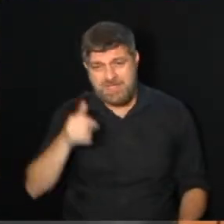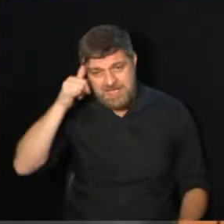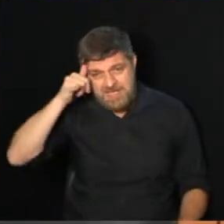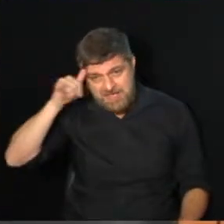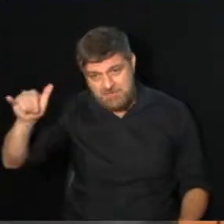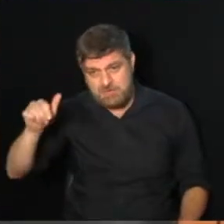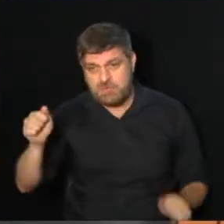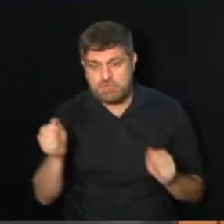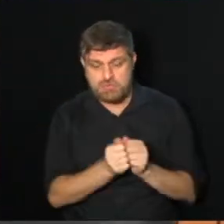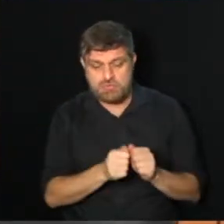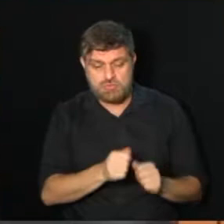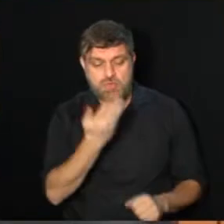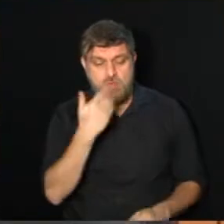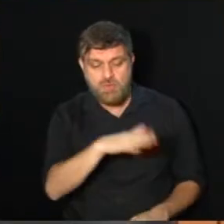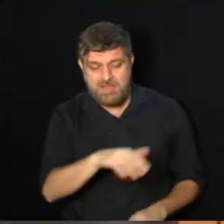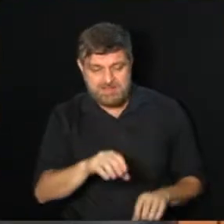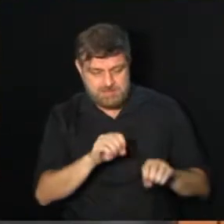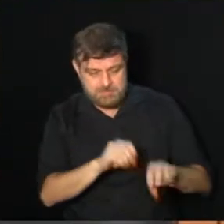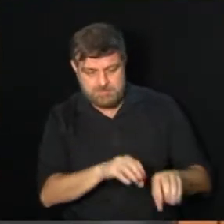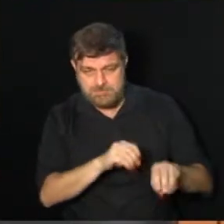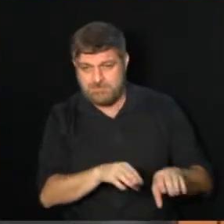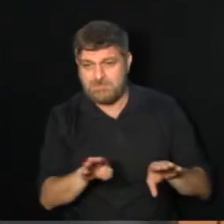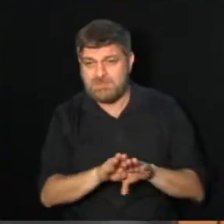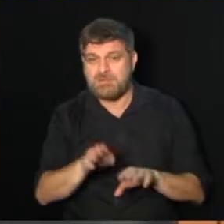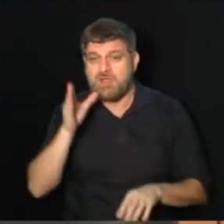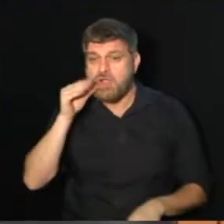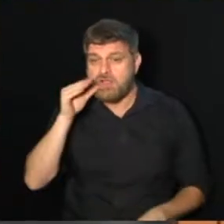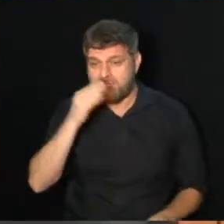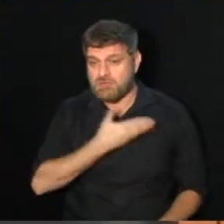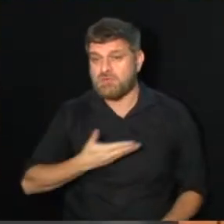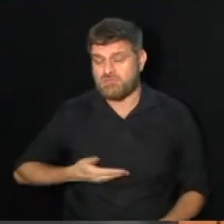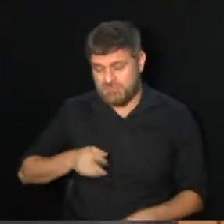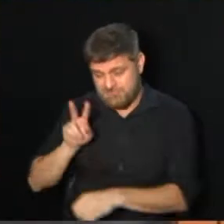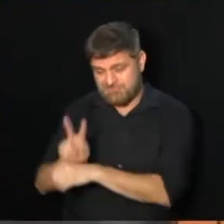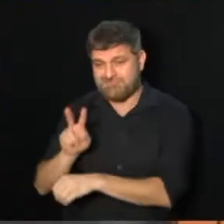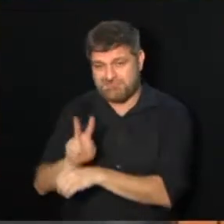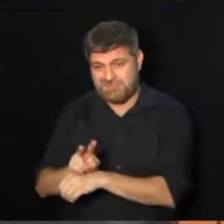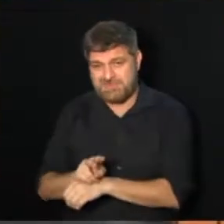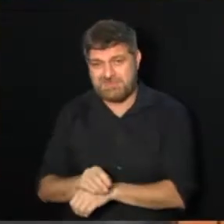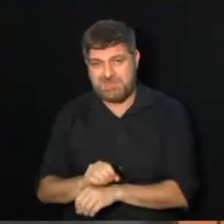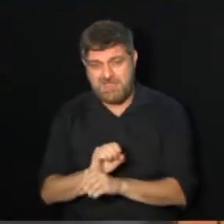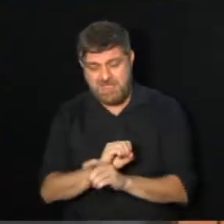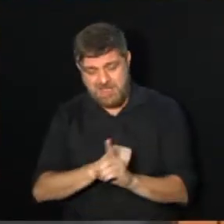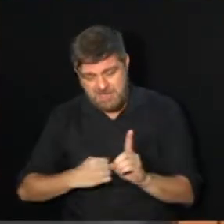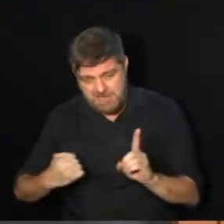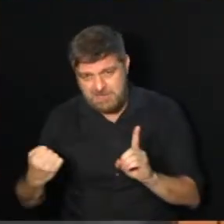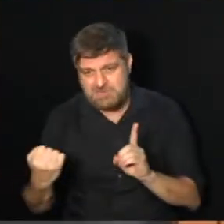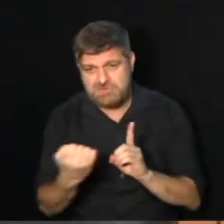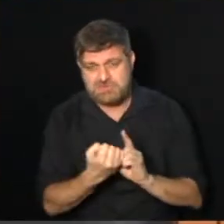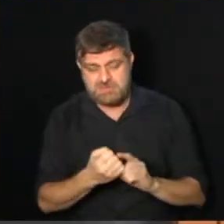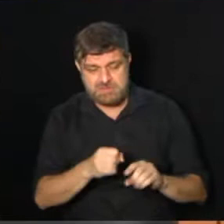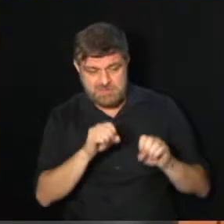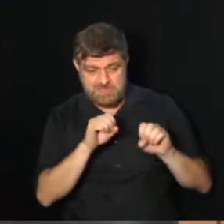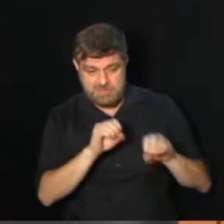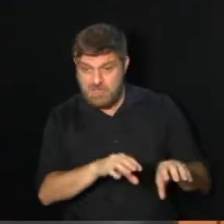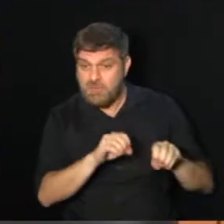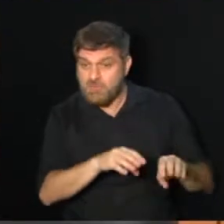com a educação infantil, cuidados com o servidor público, cuidados com a comunidade, cuidados com os